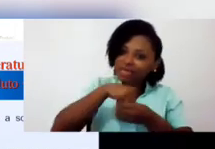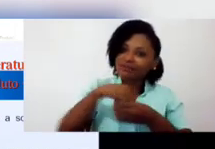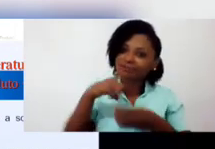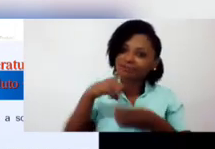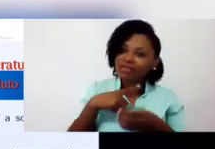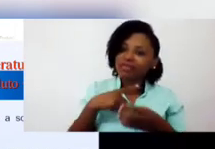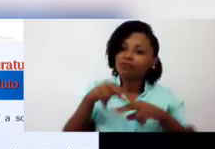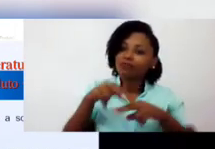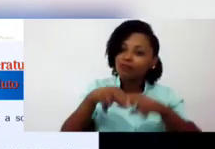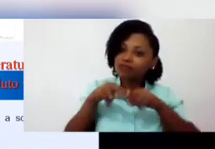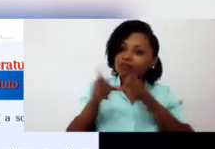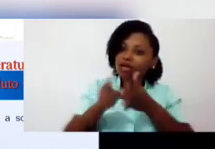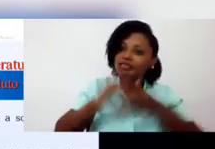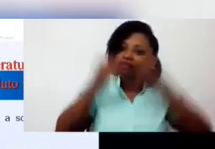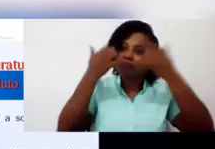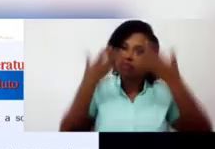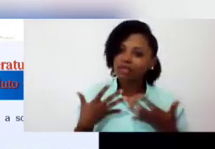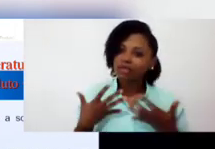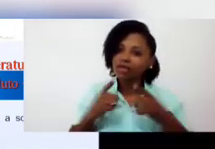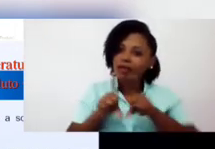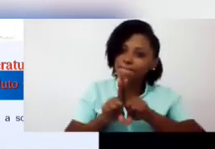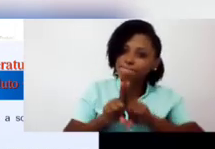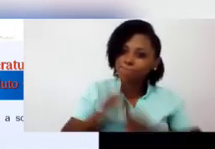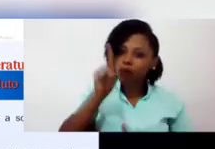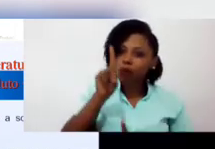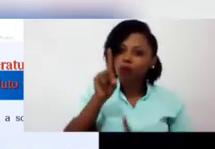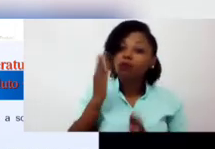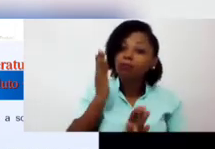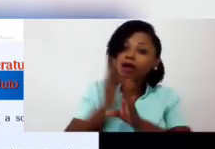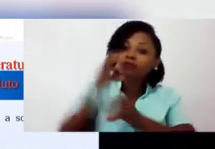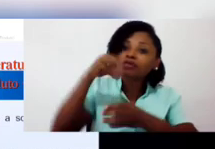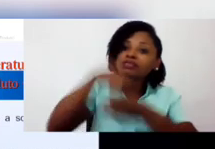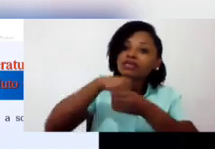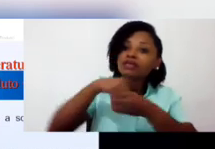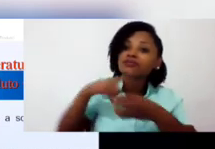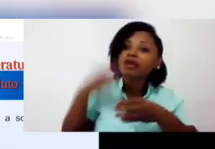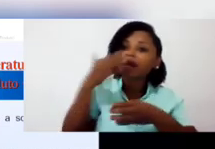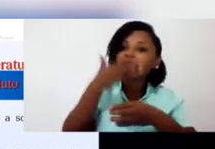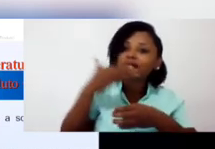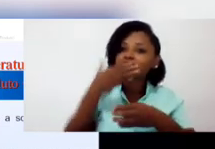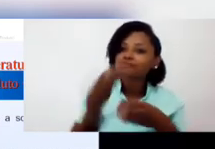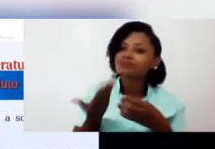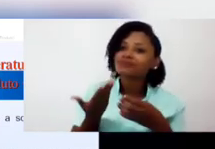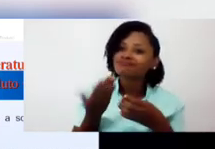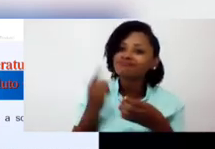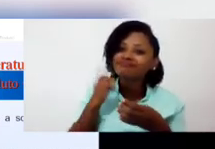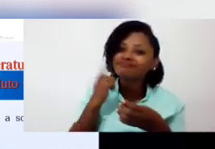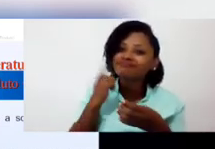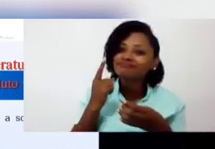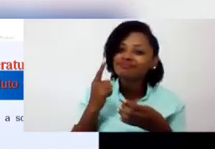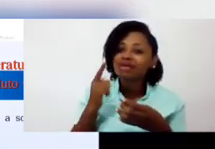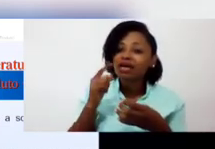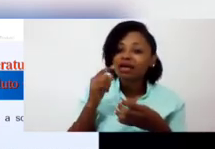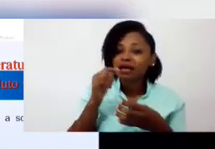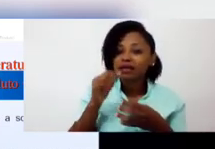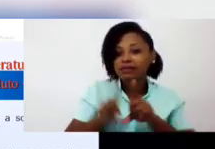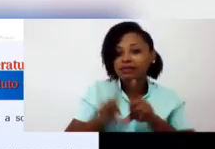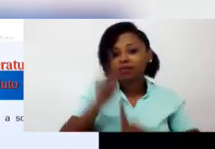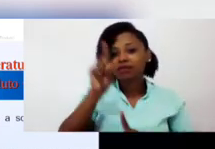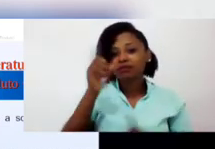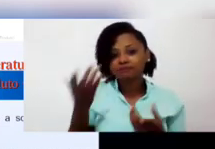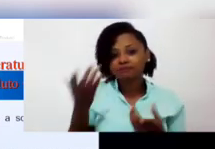uma barreira que vai dificultar, como eu falei para vocês, o aumento dessa temperatura, que vai dificultar a fervura a 100